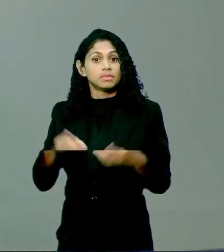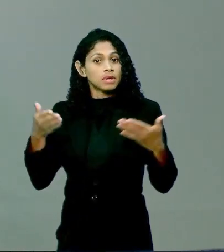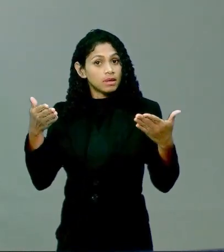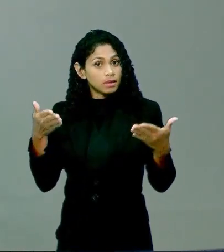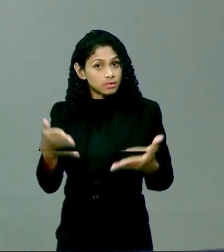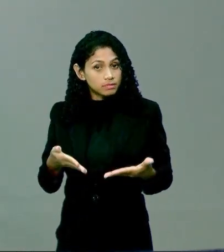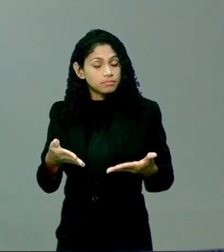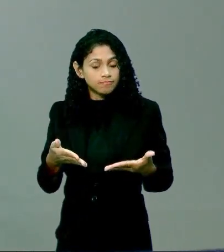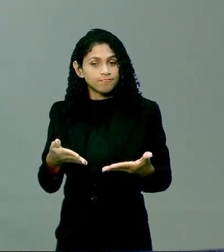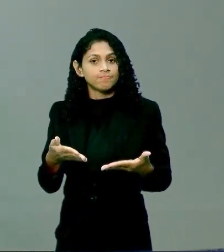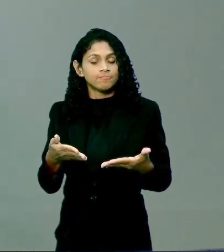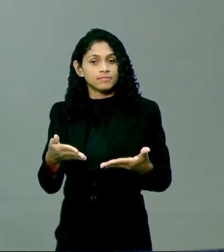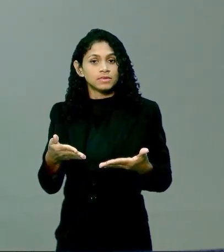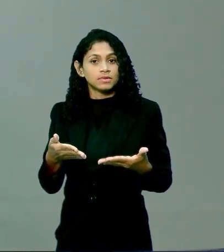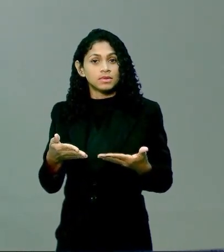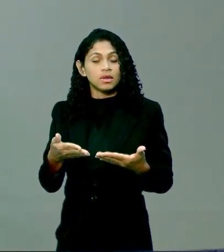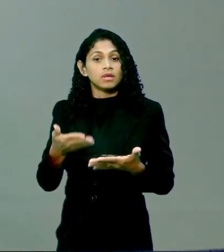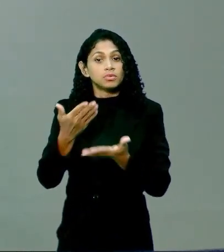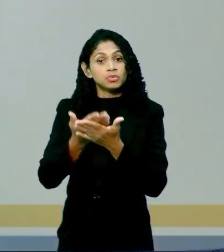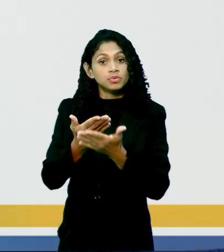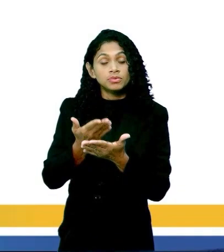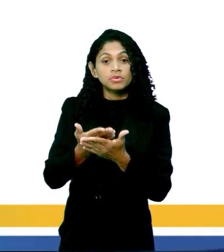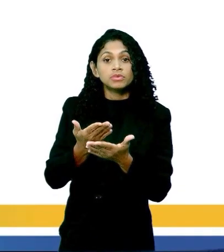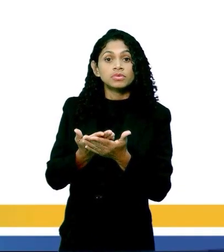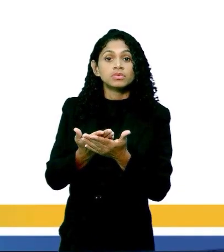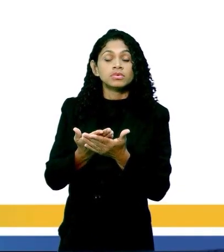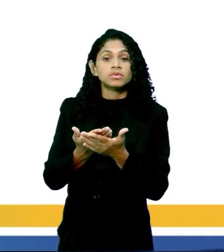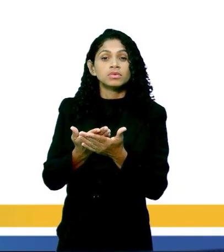Aqui estamos trabalhando a nossa função horária